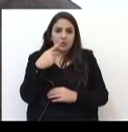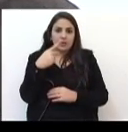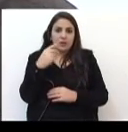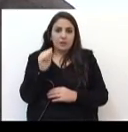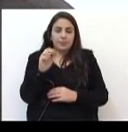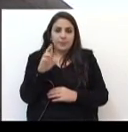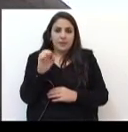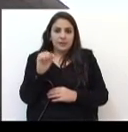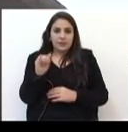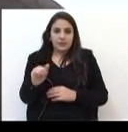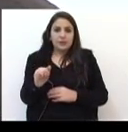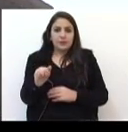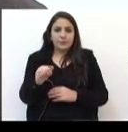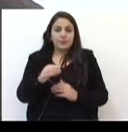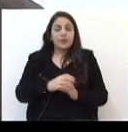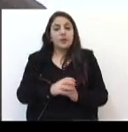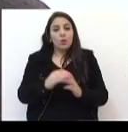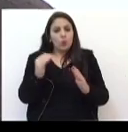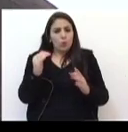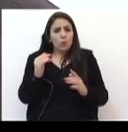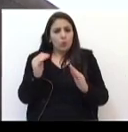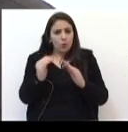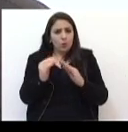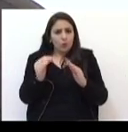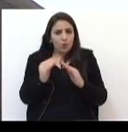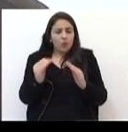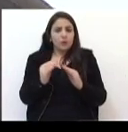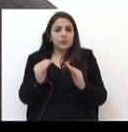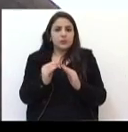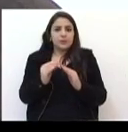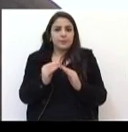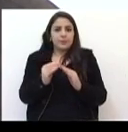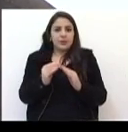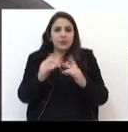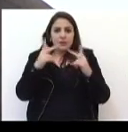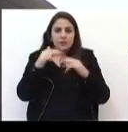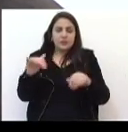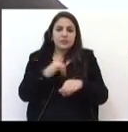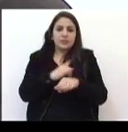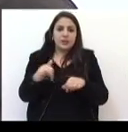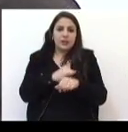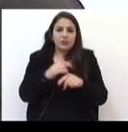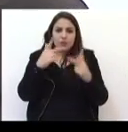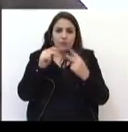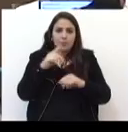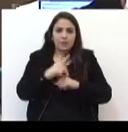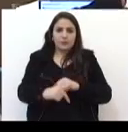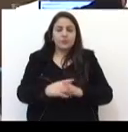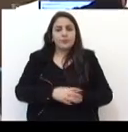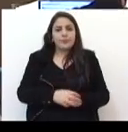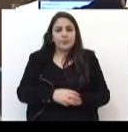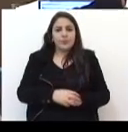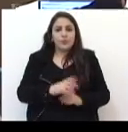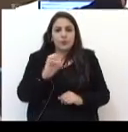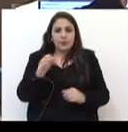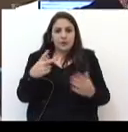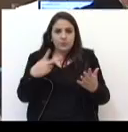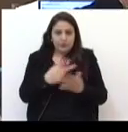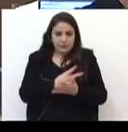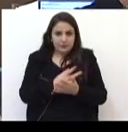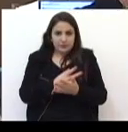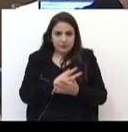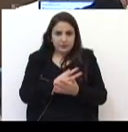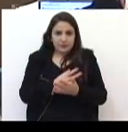que o serviço está sobrecarregado em cidades estratégicas, como é o caso de Passo Fundo. O fato de